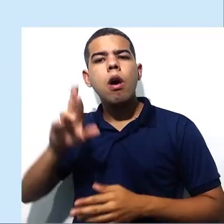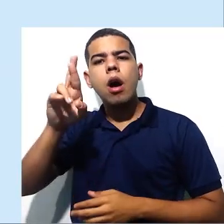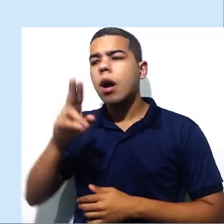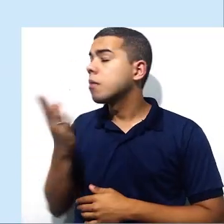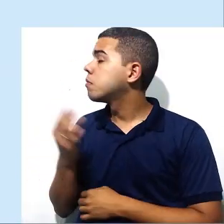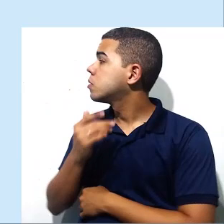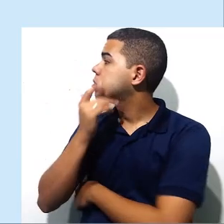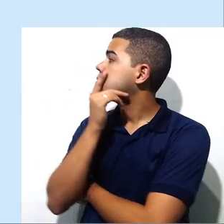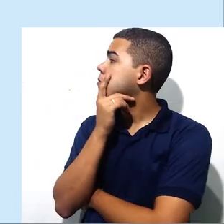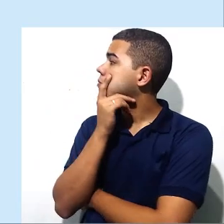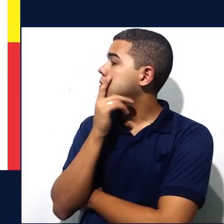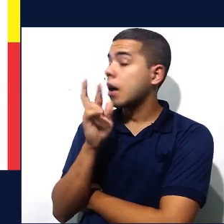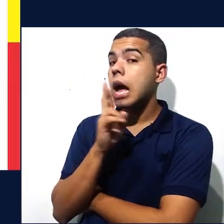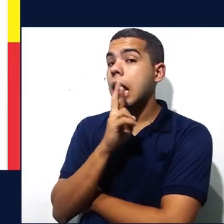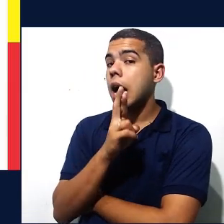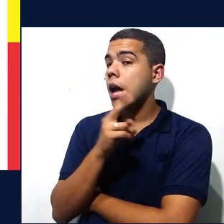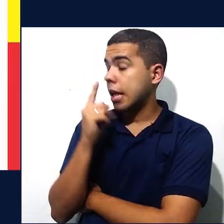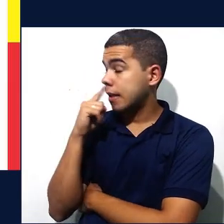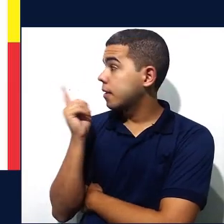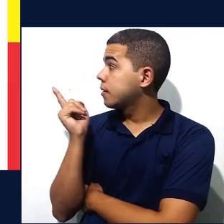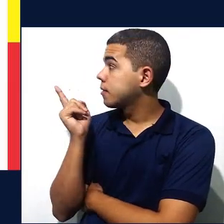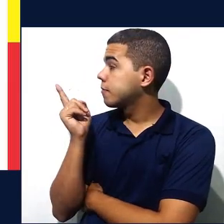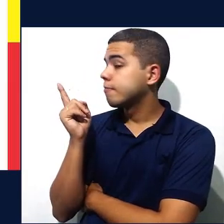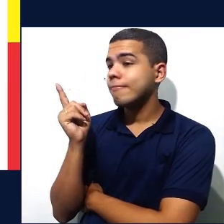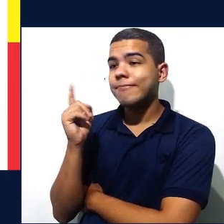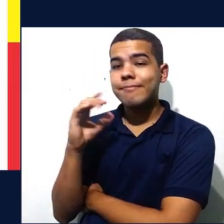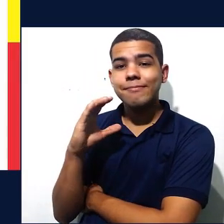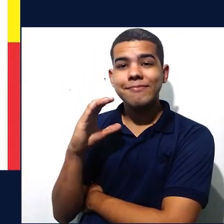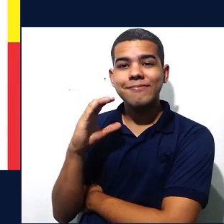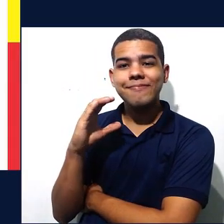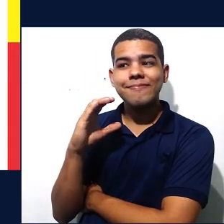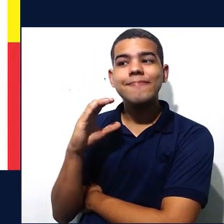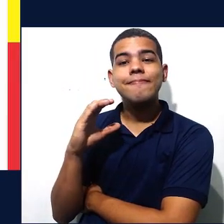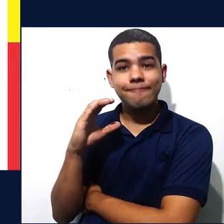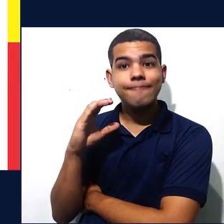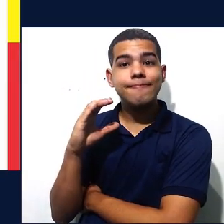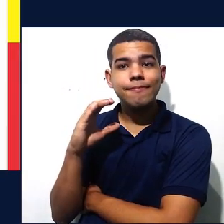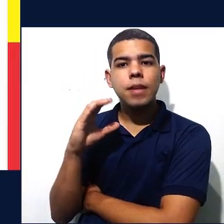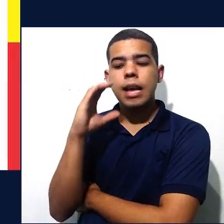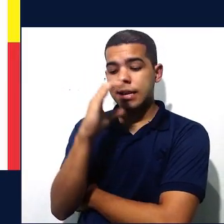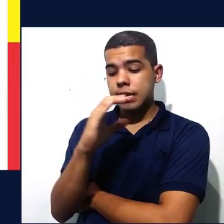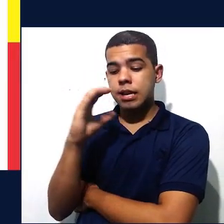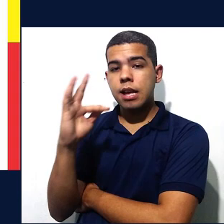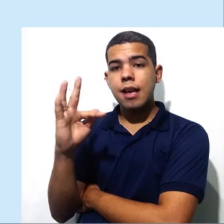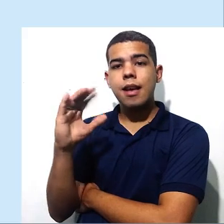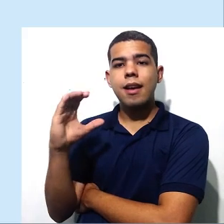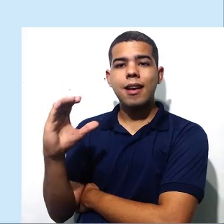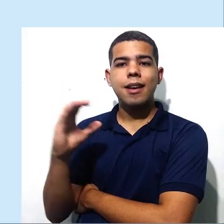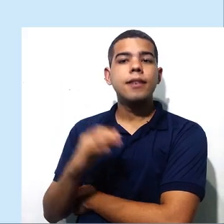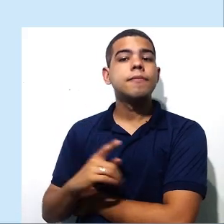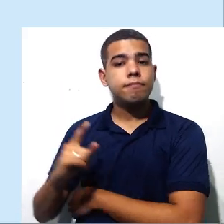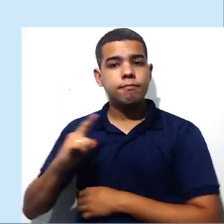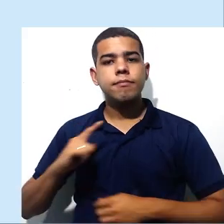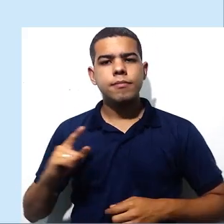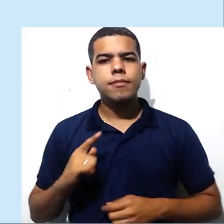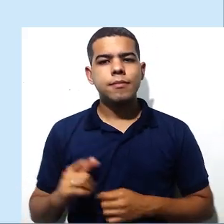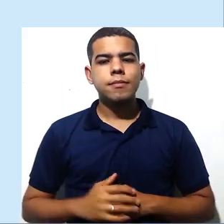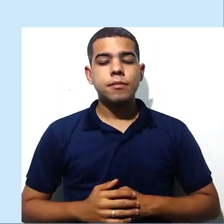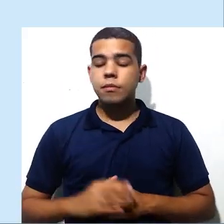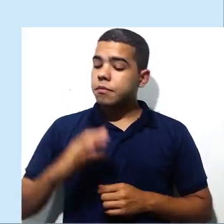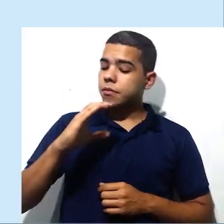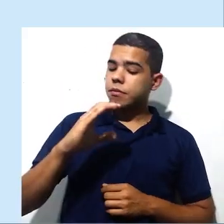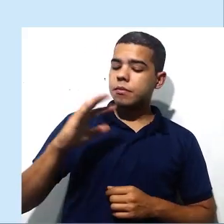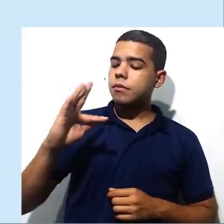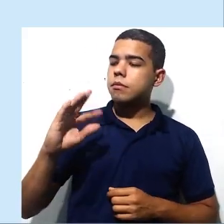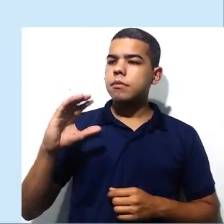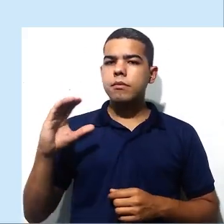lá para a resposta. É a alternativa C, o clorofluorcarboneto. O